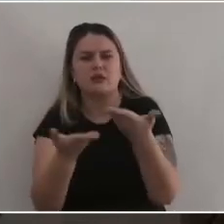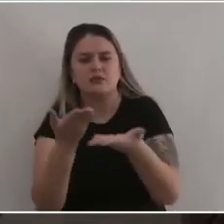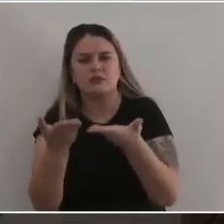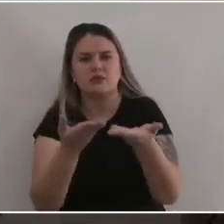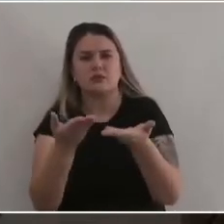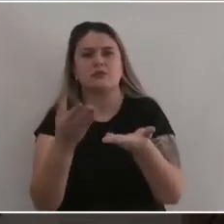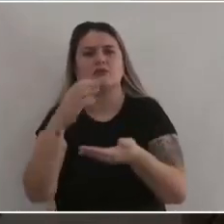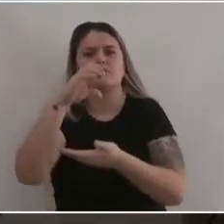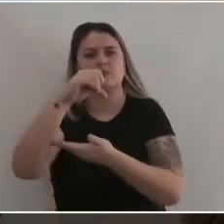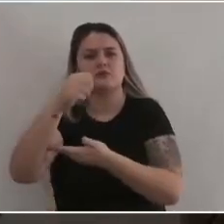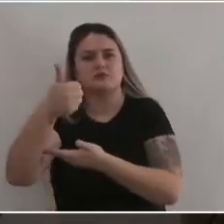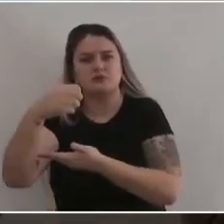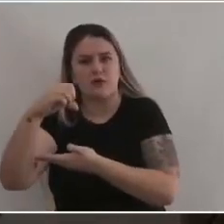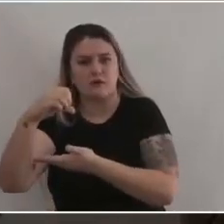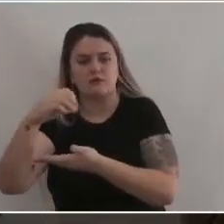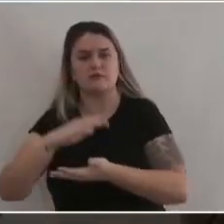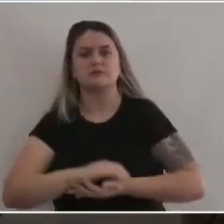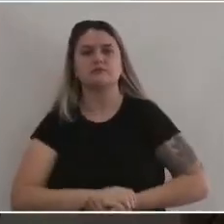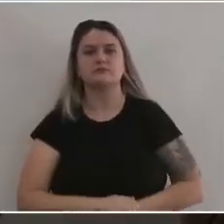6.919.